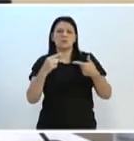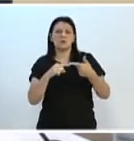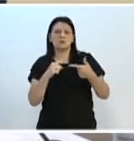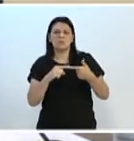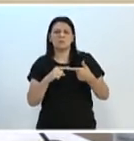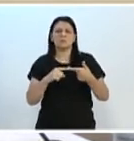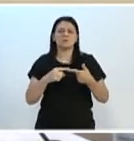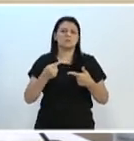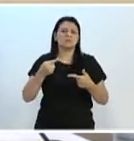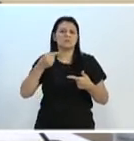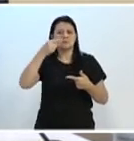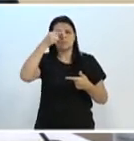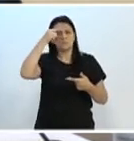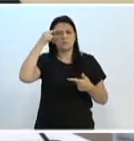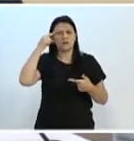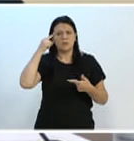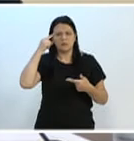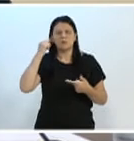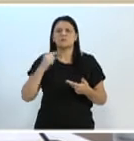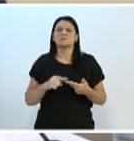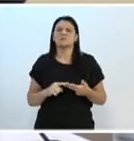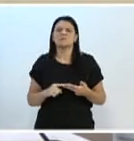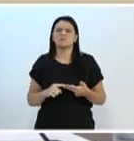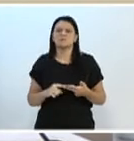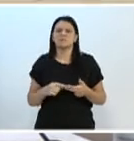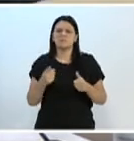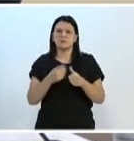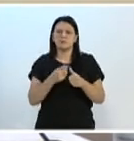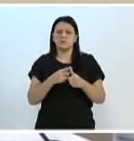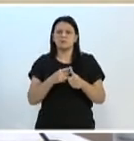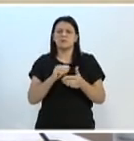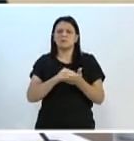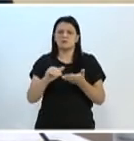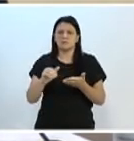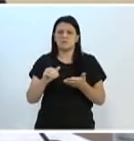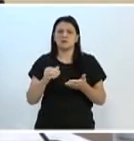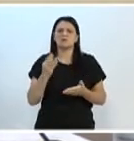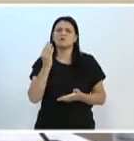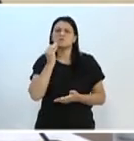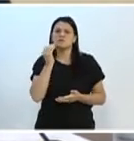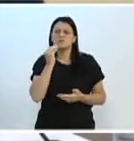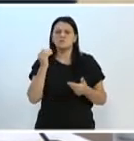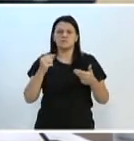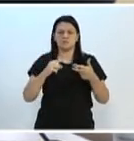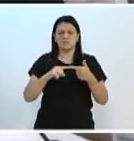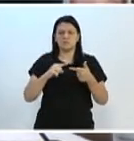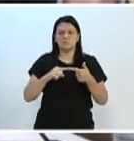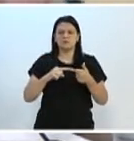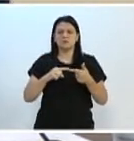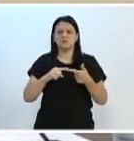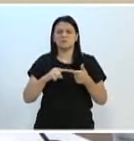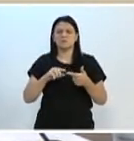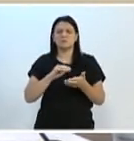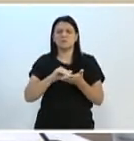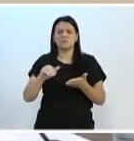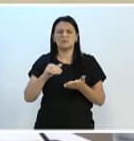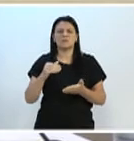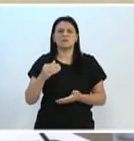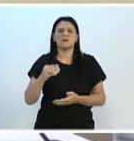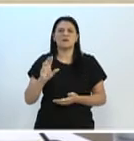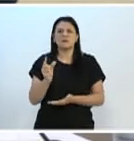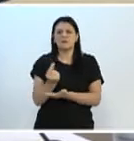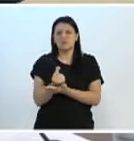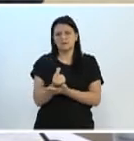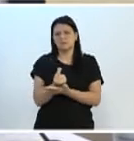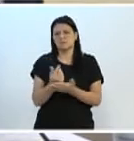Rosa, de primeiro secretário no vereador Gilson, e segunda secretária na vereadora Cristiane Loureiro. Então, ou chapa 1, ou vota de forma